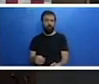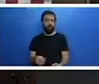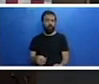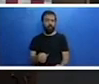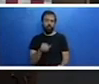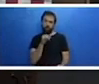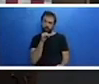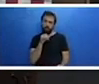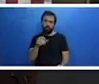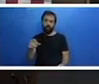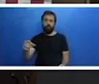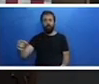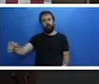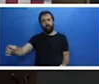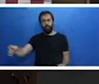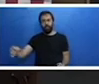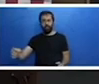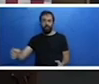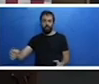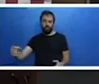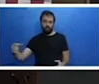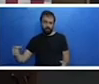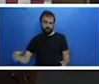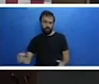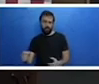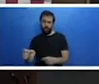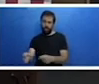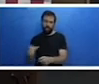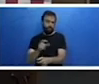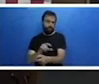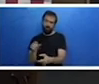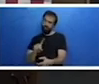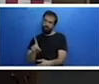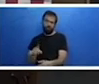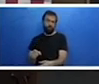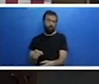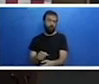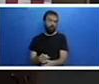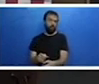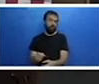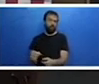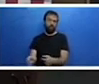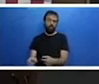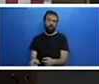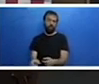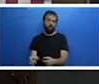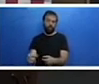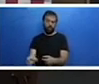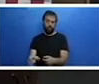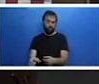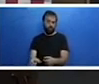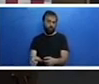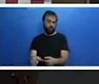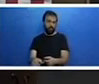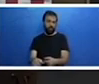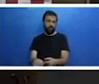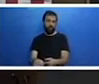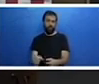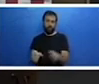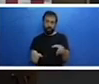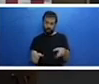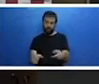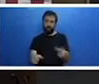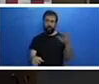intenção voluntária ou não voluntária, ela não faz essa movimentação, ela faz outra jogada, você ergue a mão,